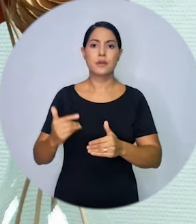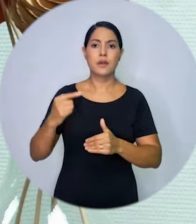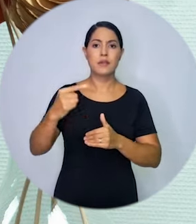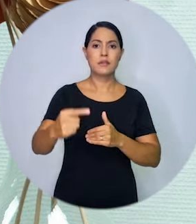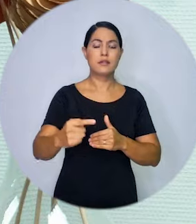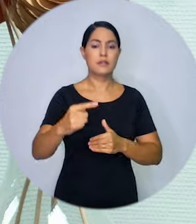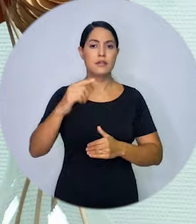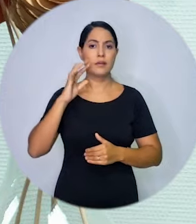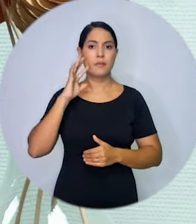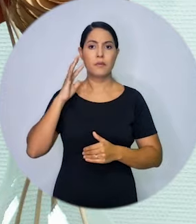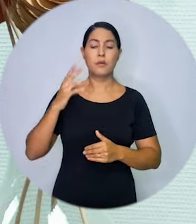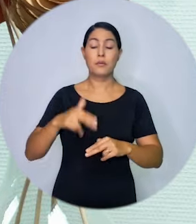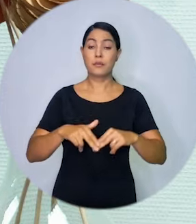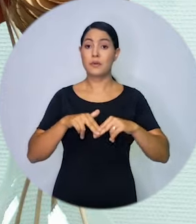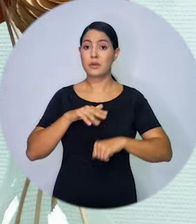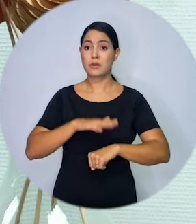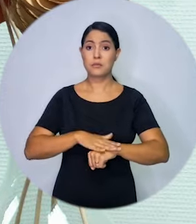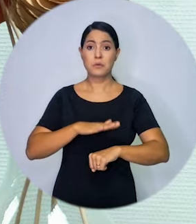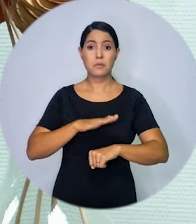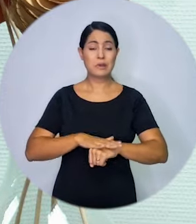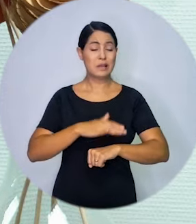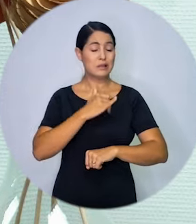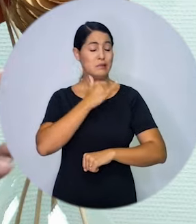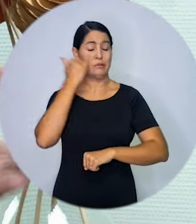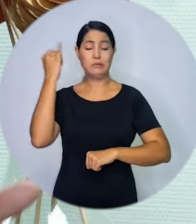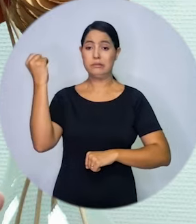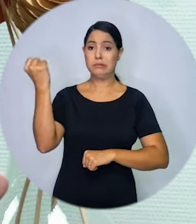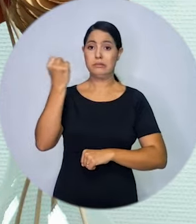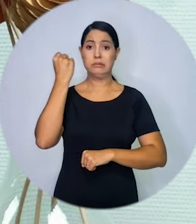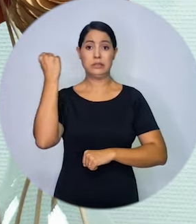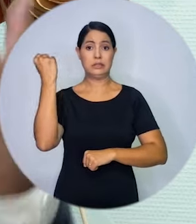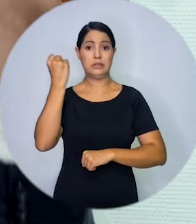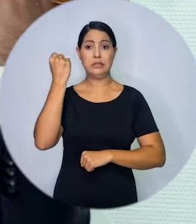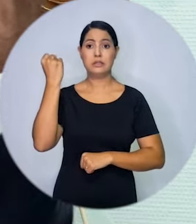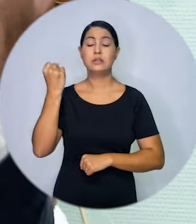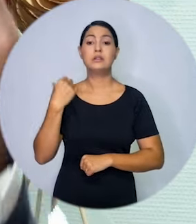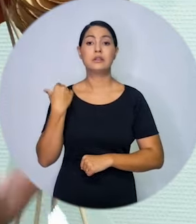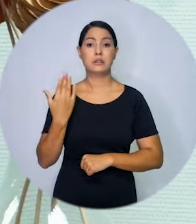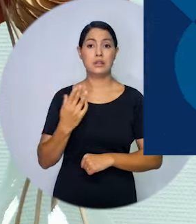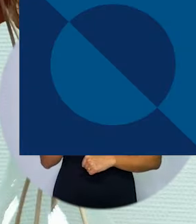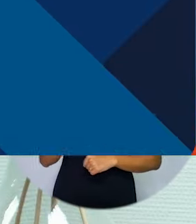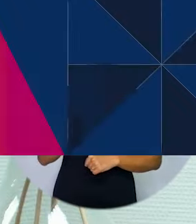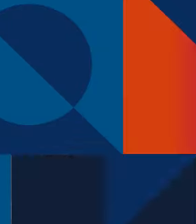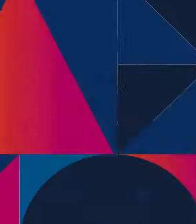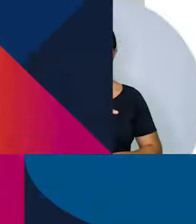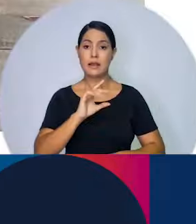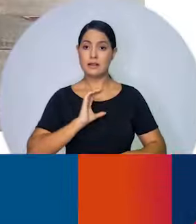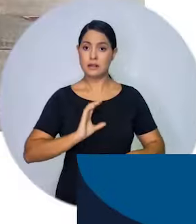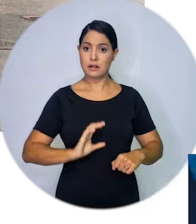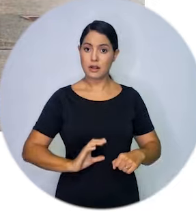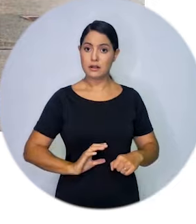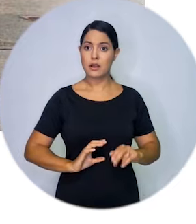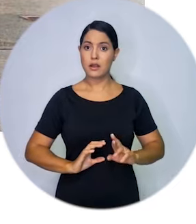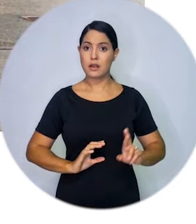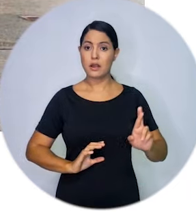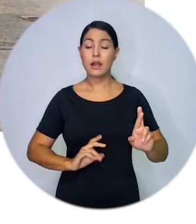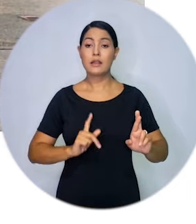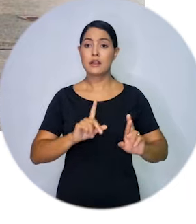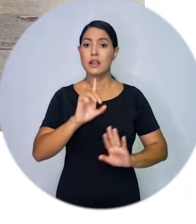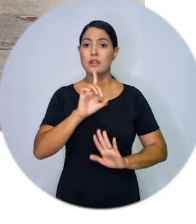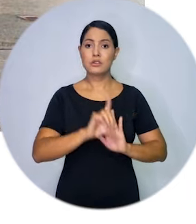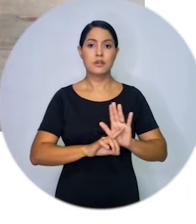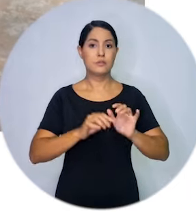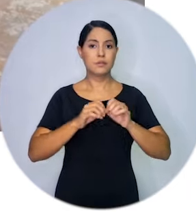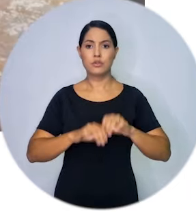e, com isso, permitir que, nesse momento de catástrofe, o cidadão, a cidadã, aquele que é representado pelos advogados gaúchos,